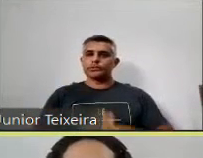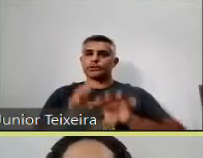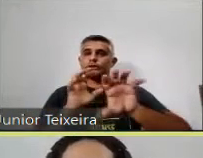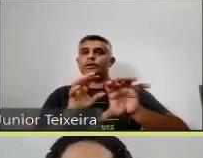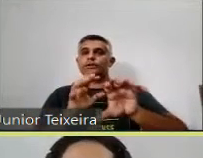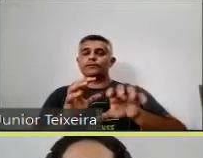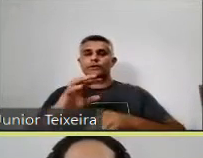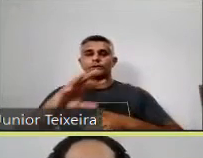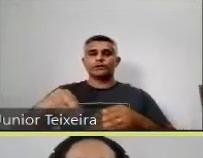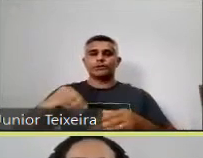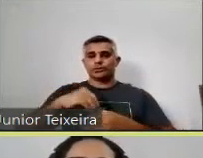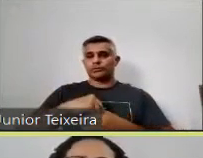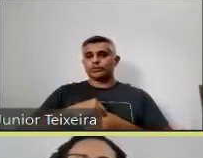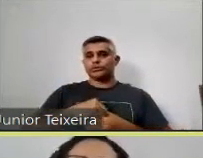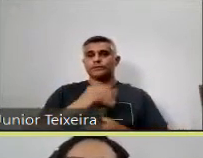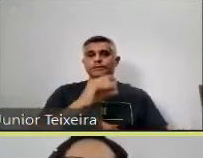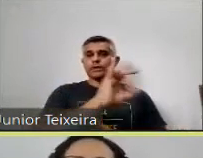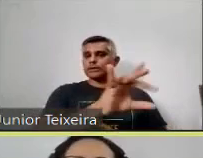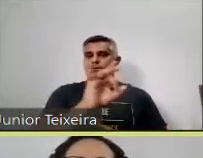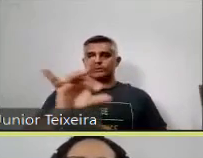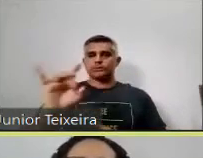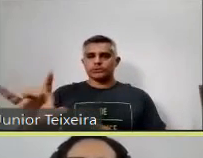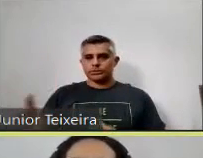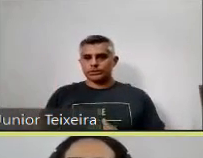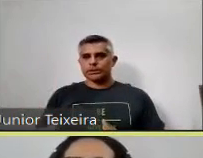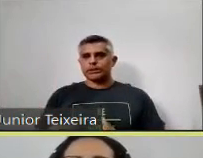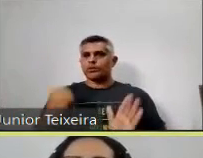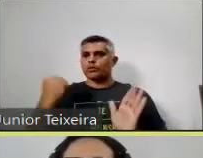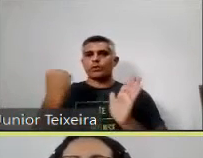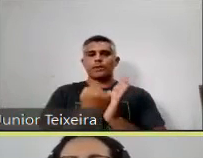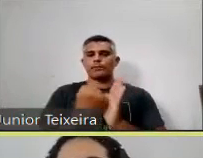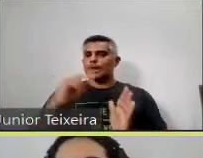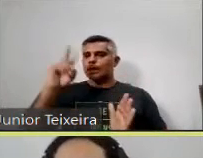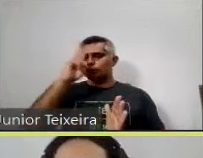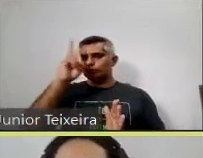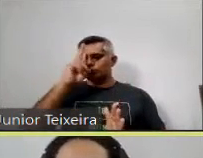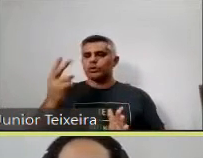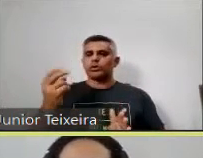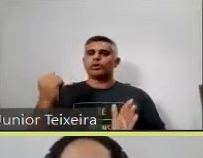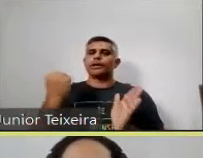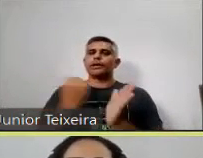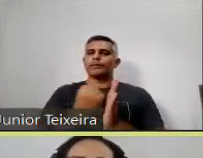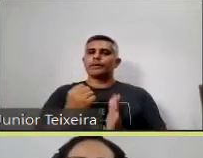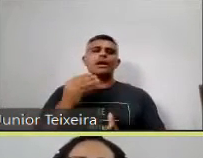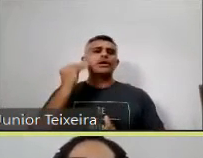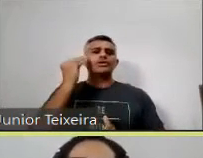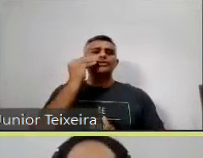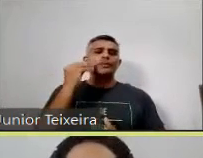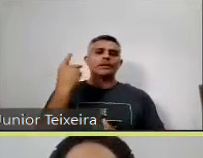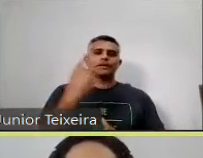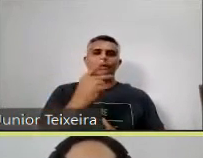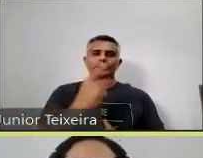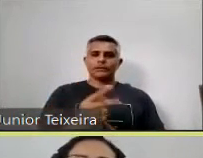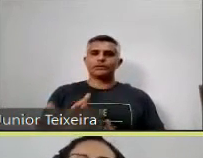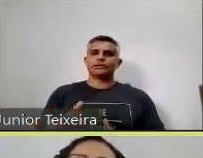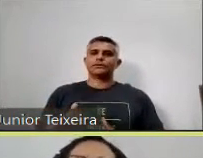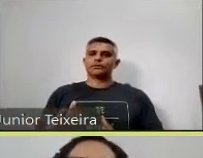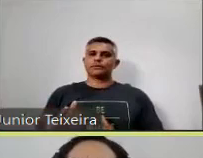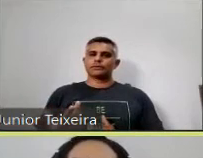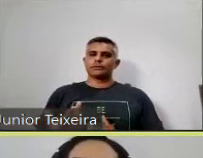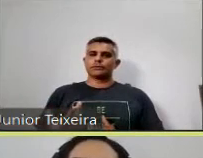sujeitos surdos. Portanto, os fatores influenciadores das subjetividades marcam essas trajetórias e